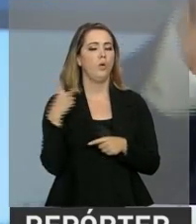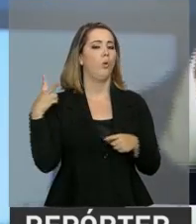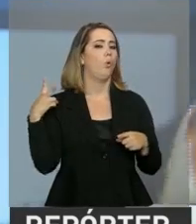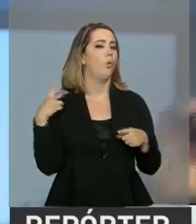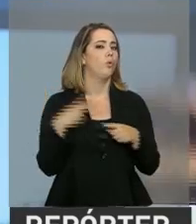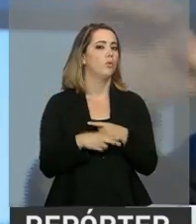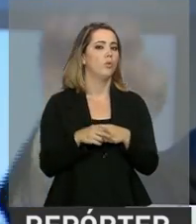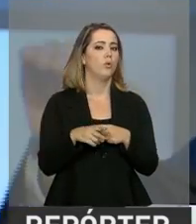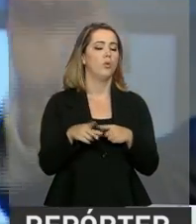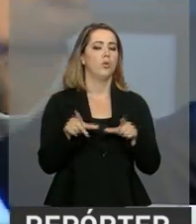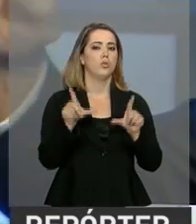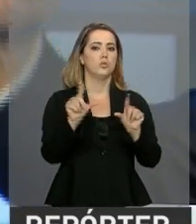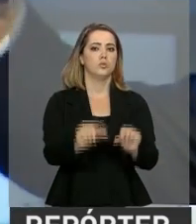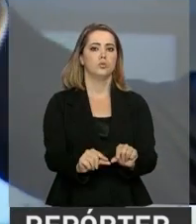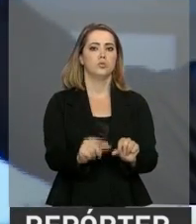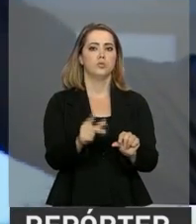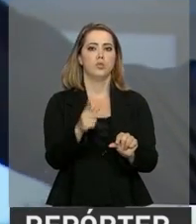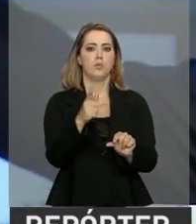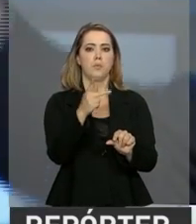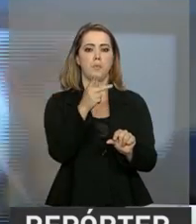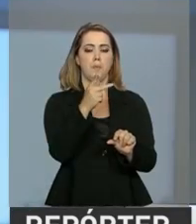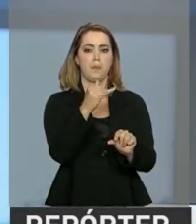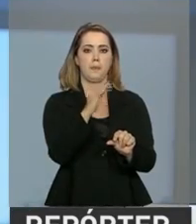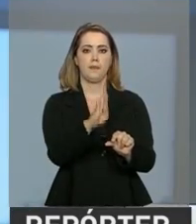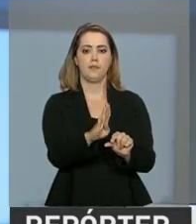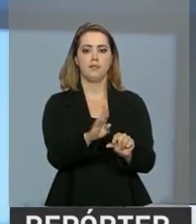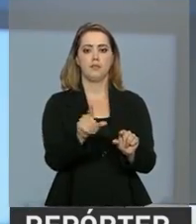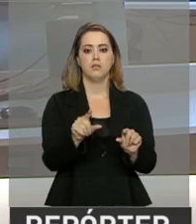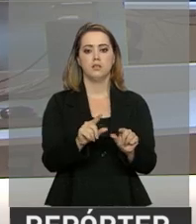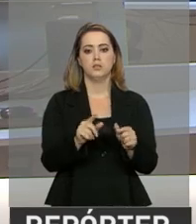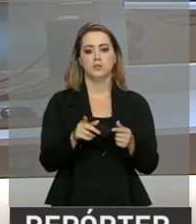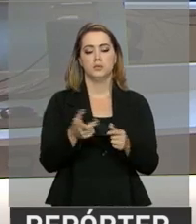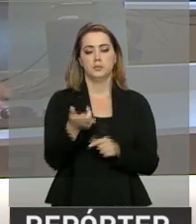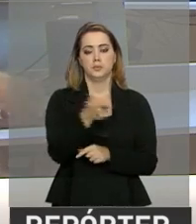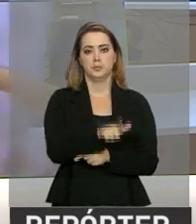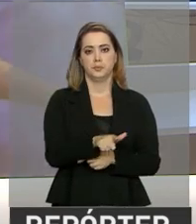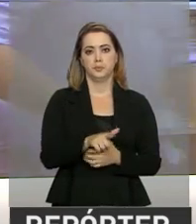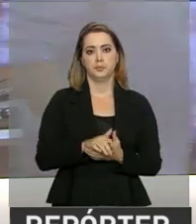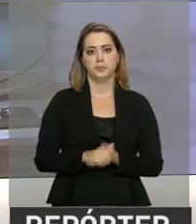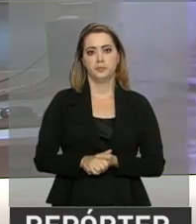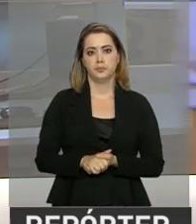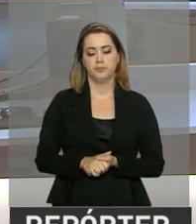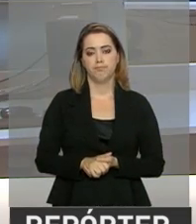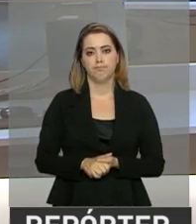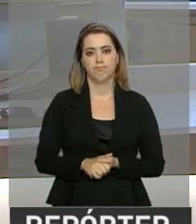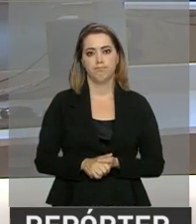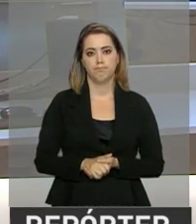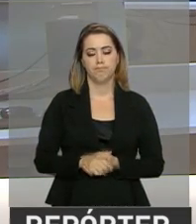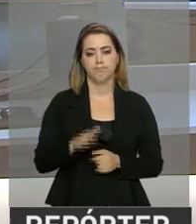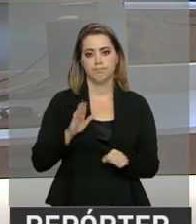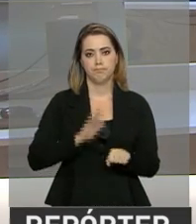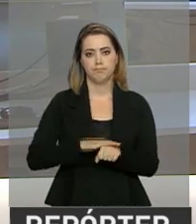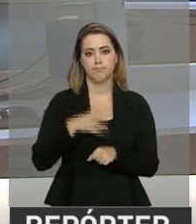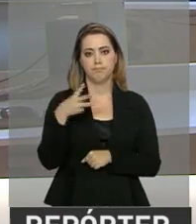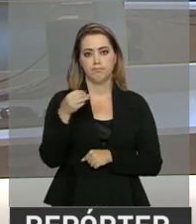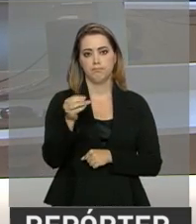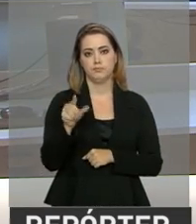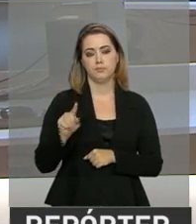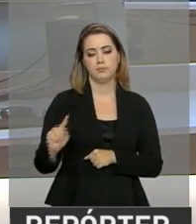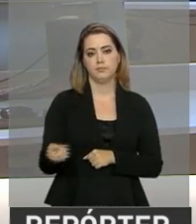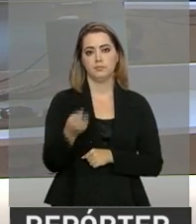relação ao PIB da evolução das despesas públicas é outra. Mais de 300 mil estudantes